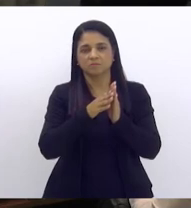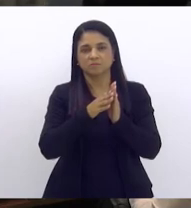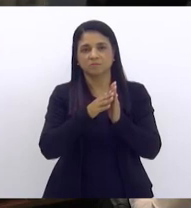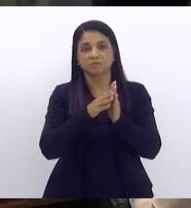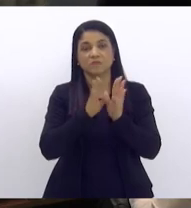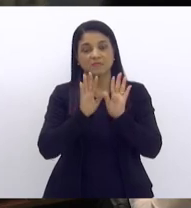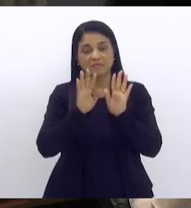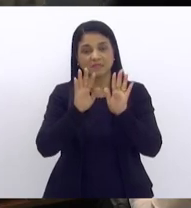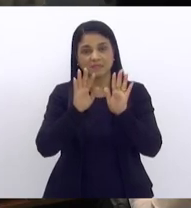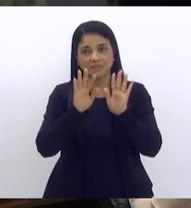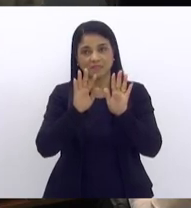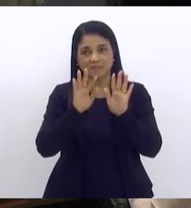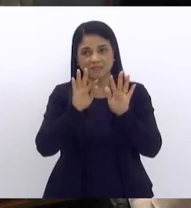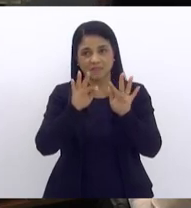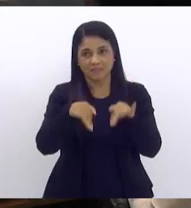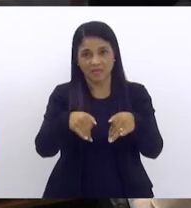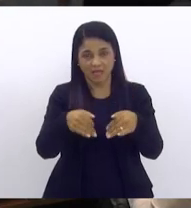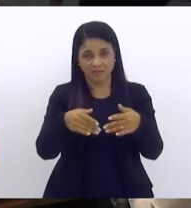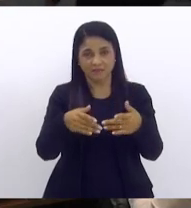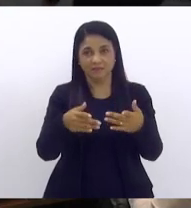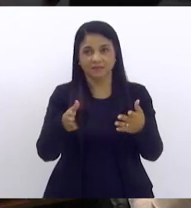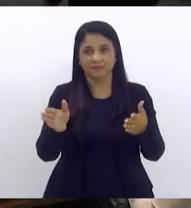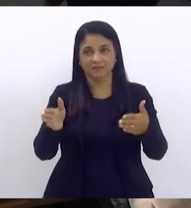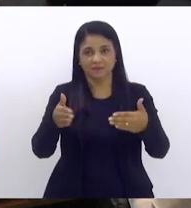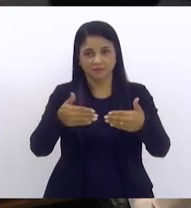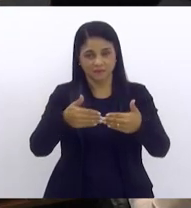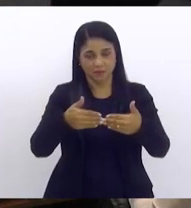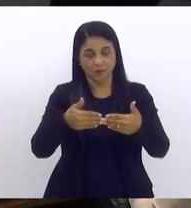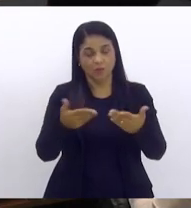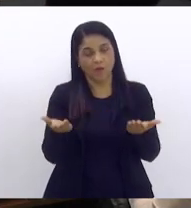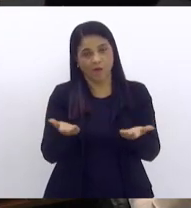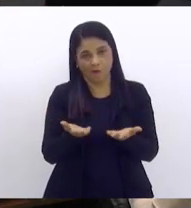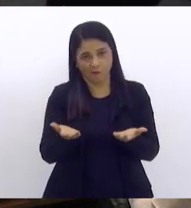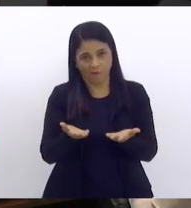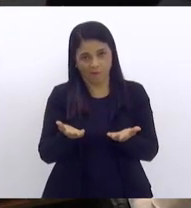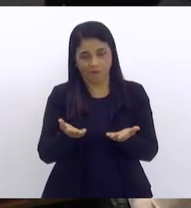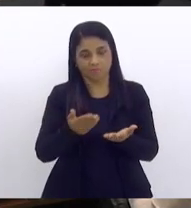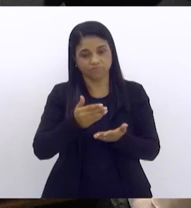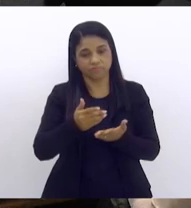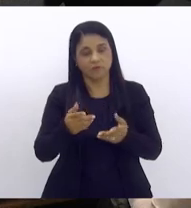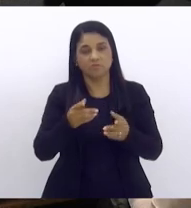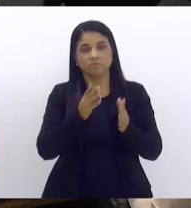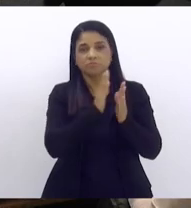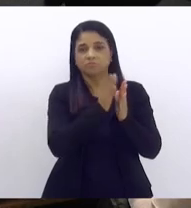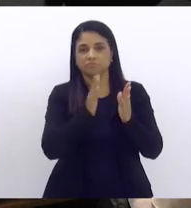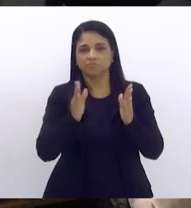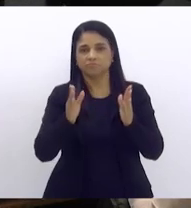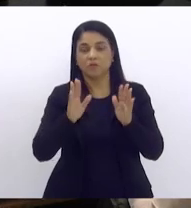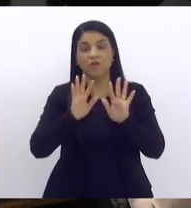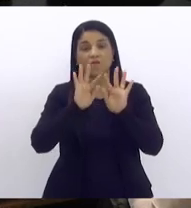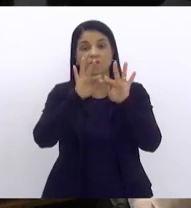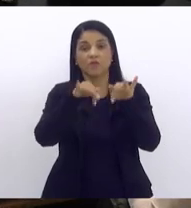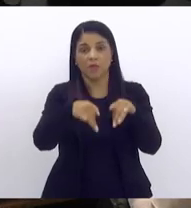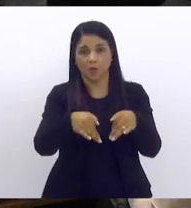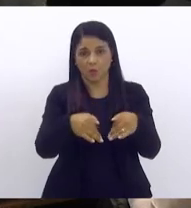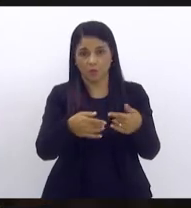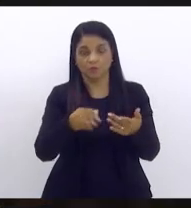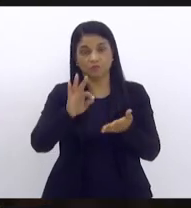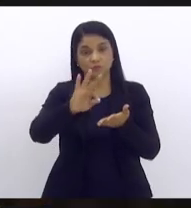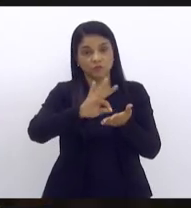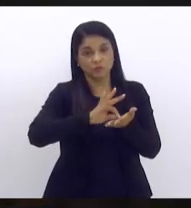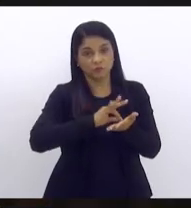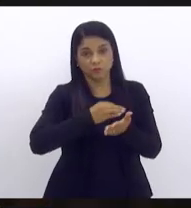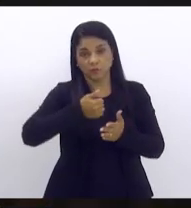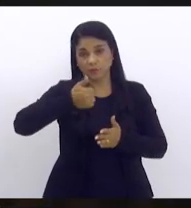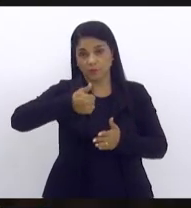está encerrada a sessão e passa-se ao expediente final. Primeiro orador